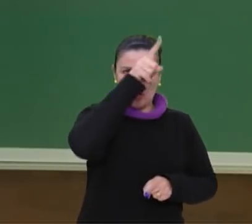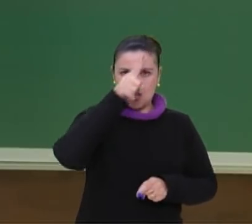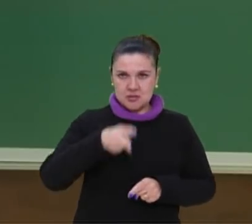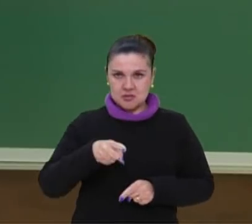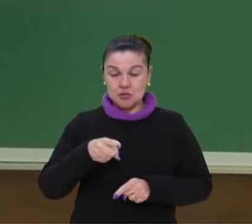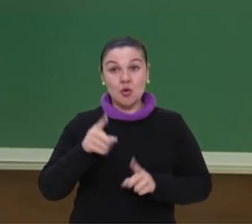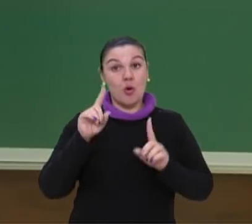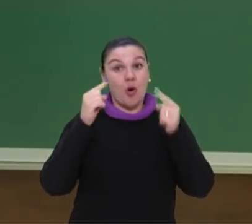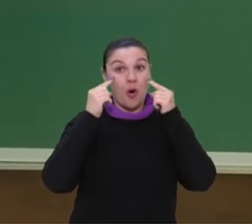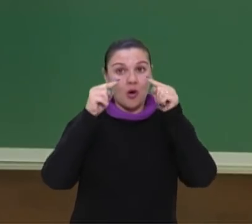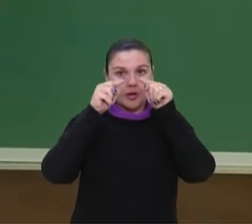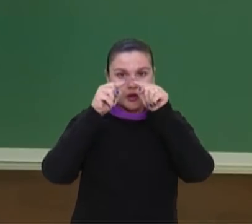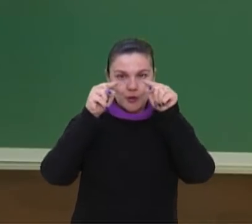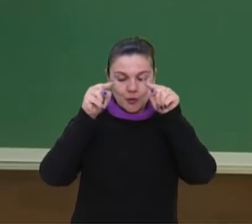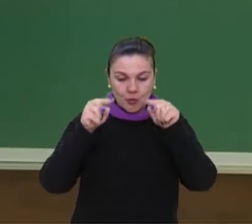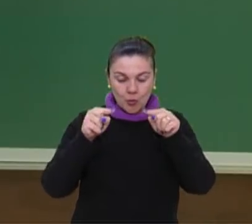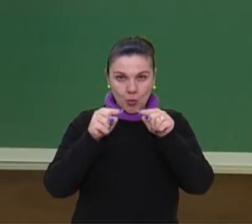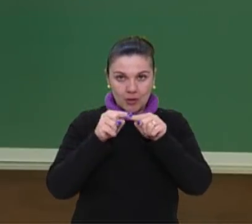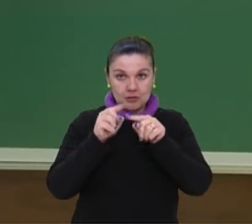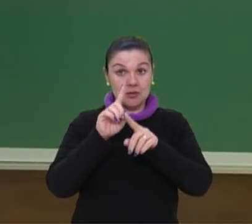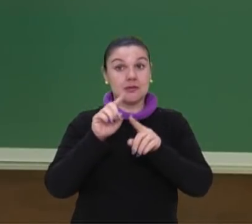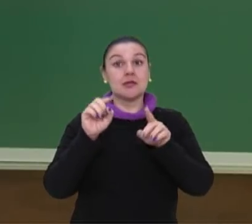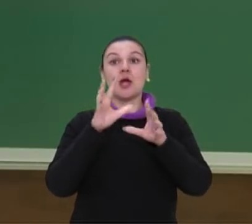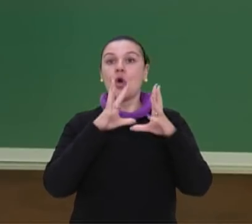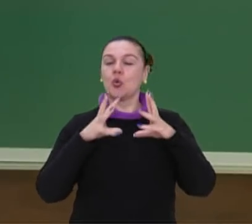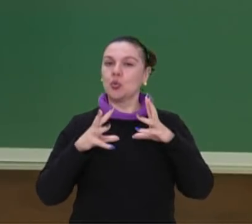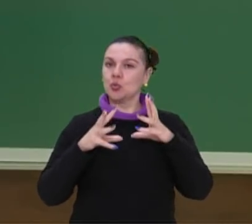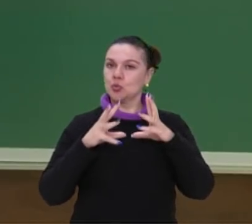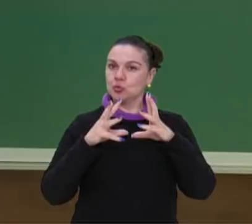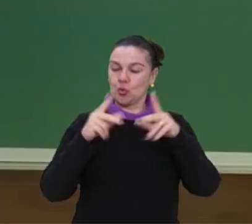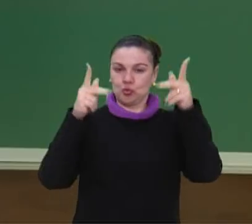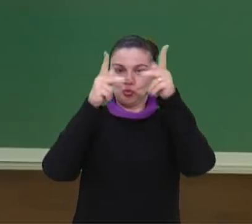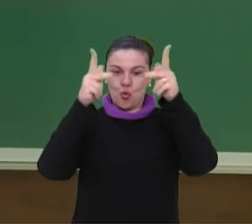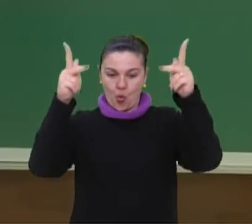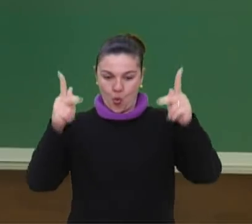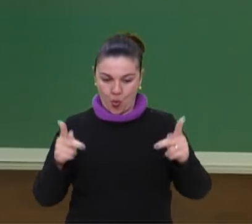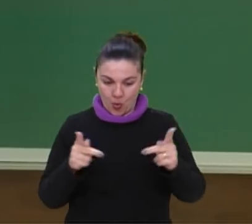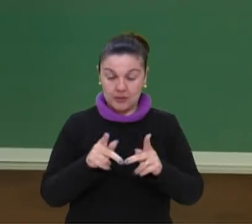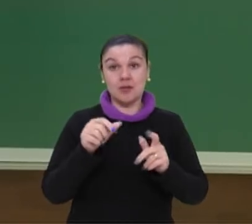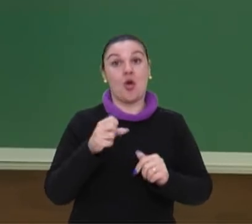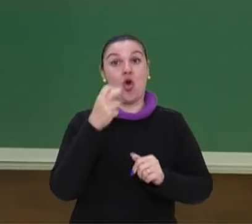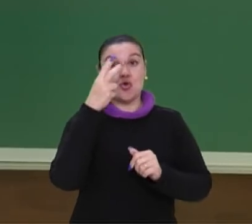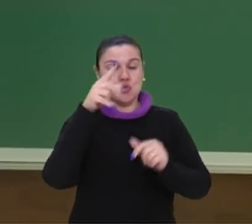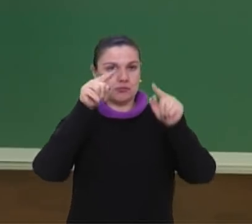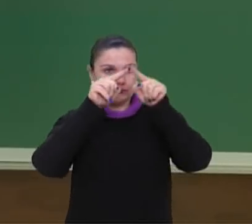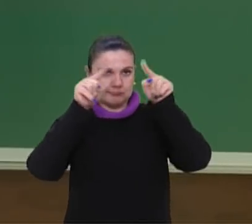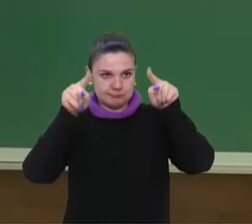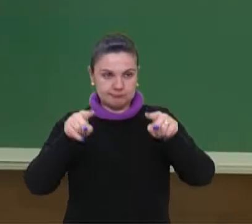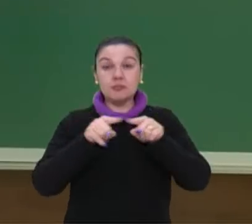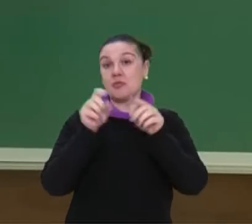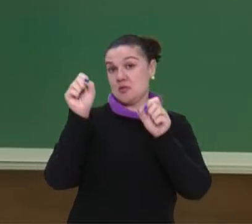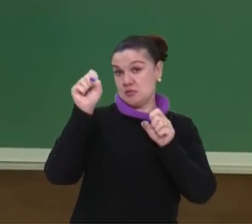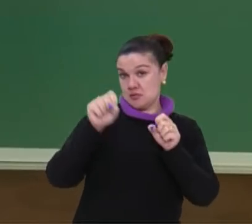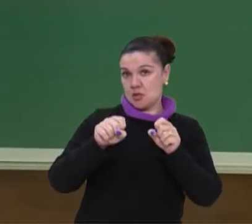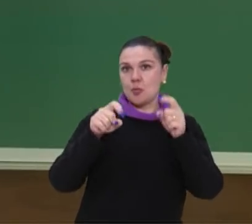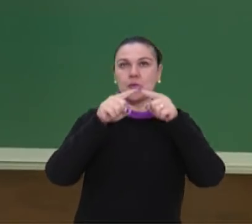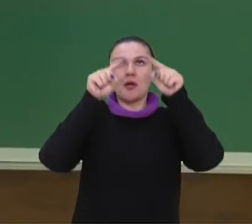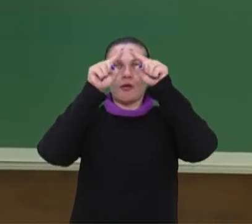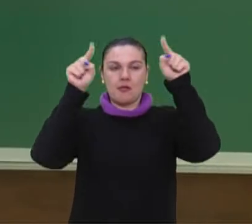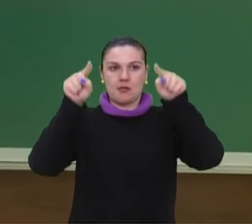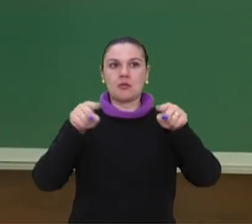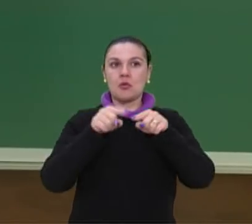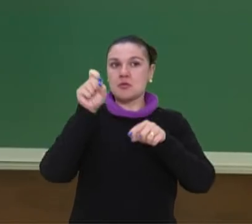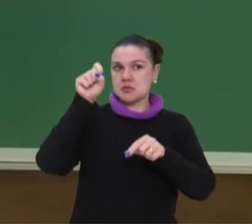Os quadrados, isso. Não os quadriláteros, mas os quadrados têm duas diagonais de mesma medida. Então, tá certo.